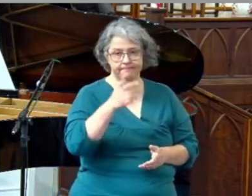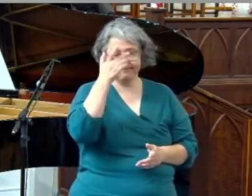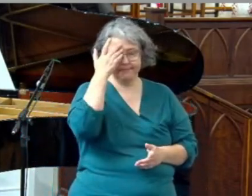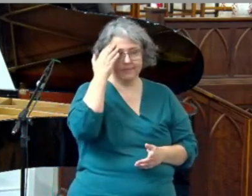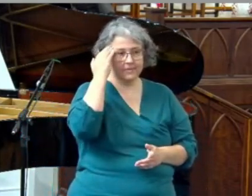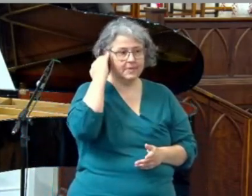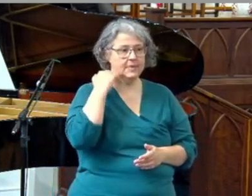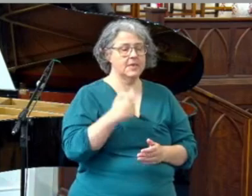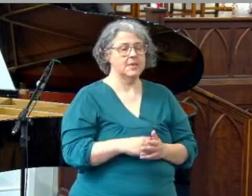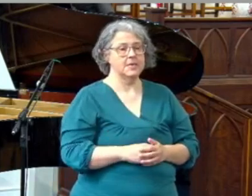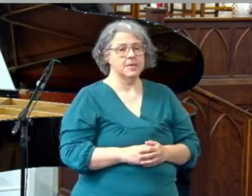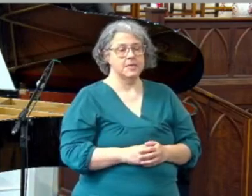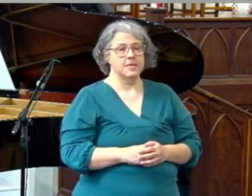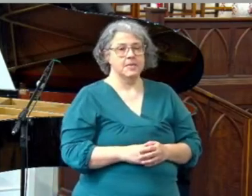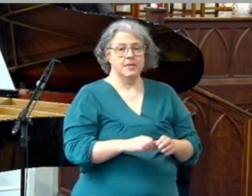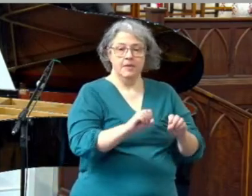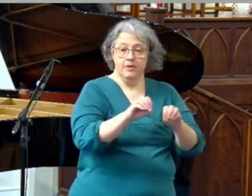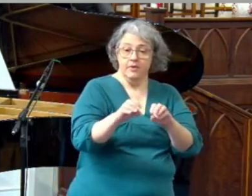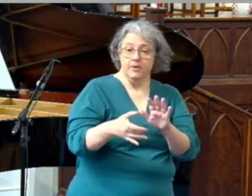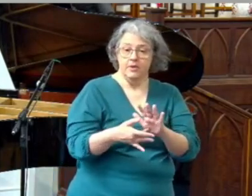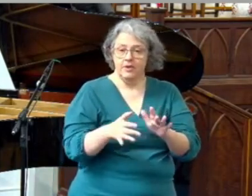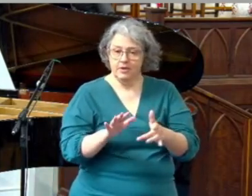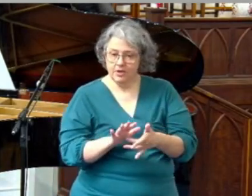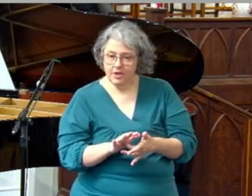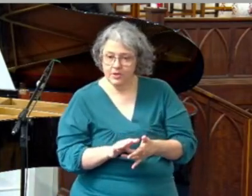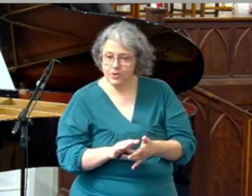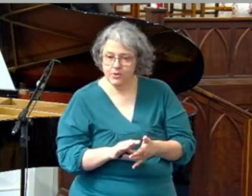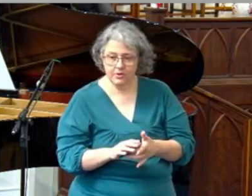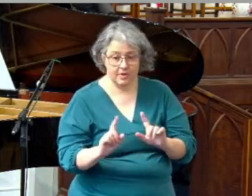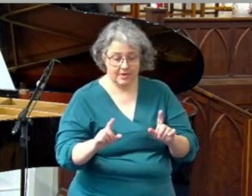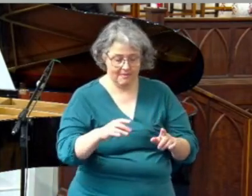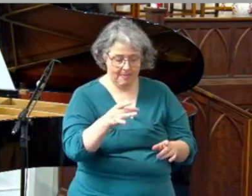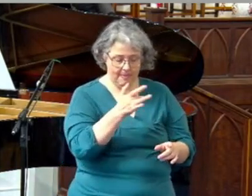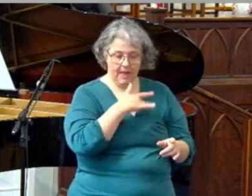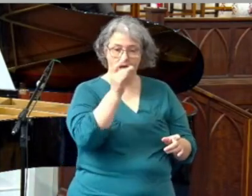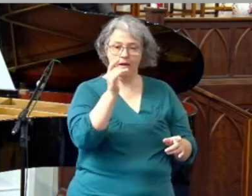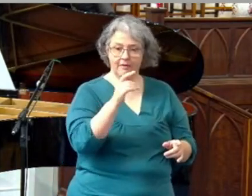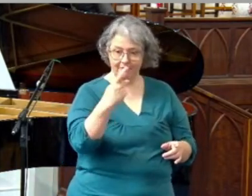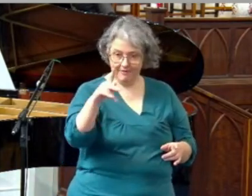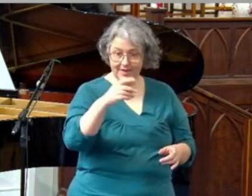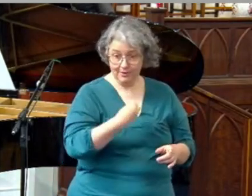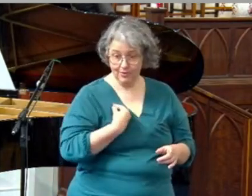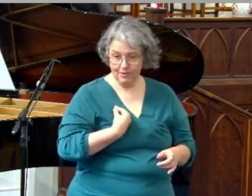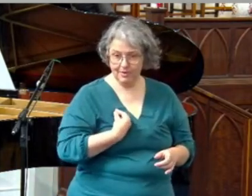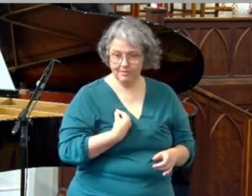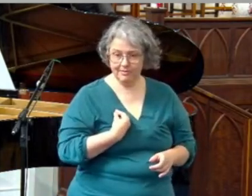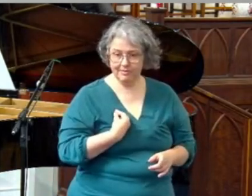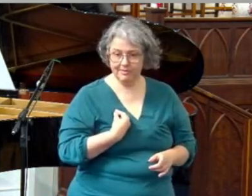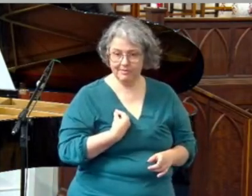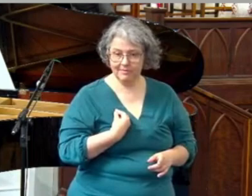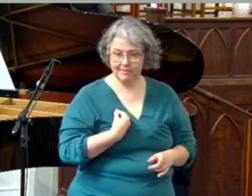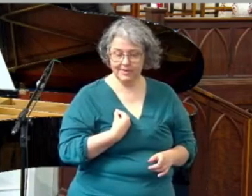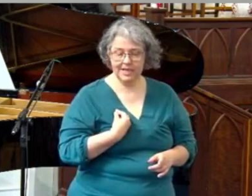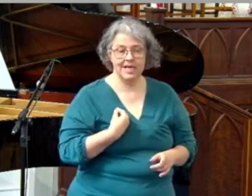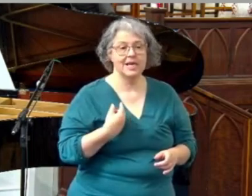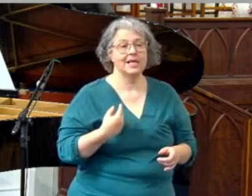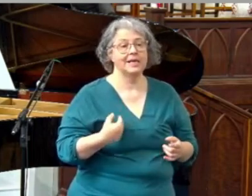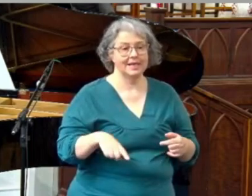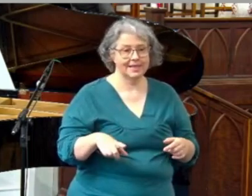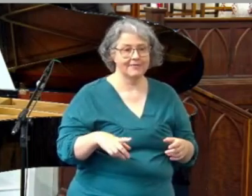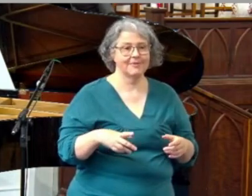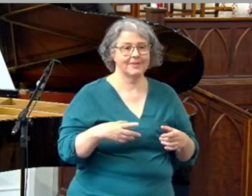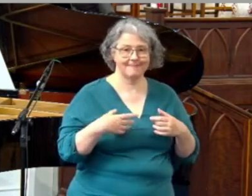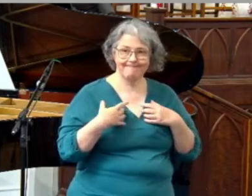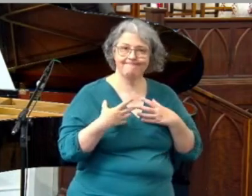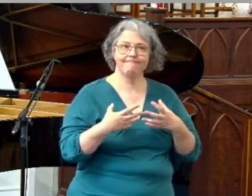Se o ensino de Jesus não está tocando a sua vida, saia daqui nessa manhã incomodado.